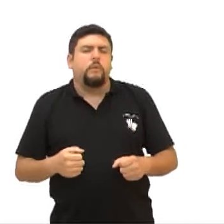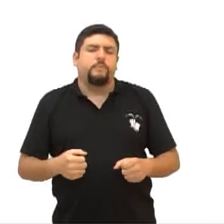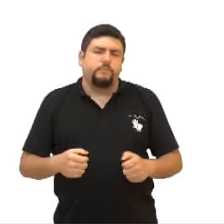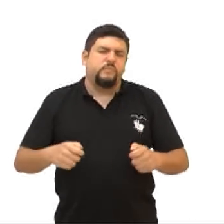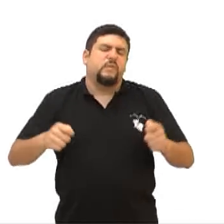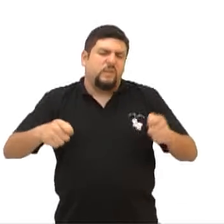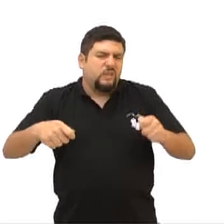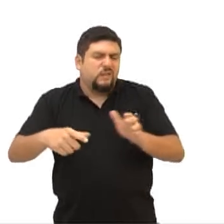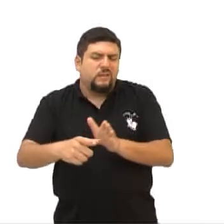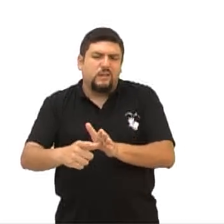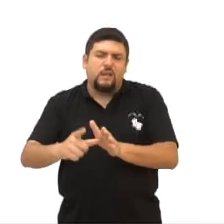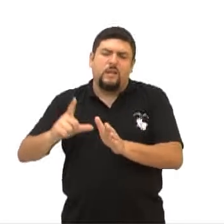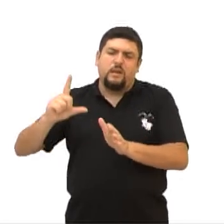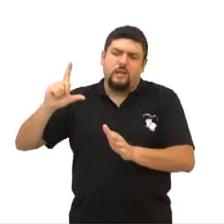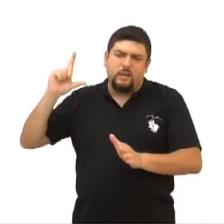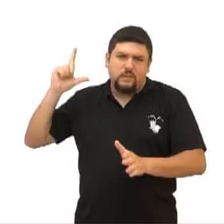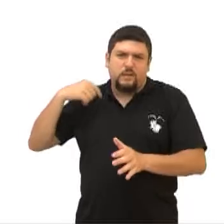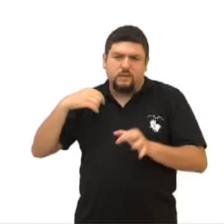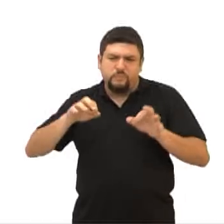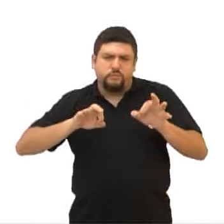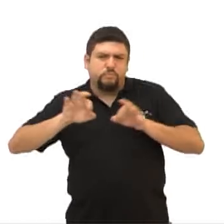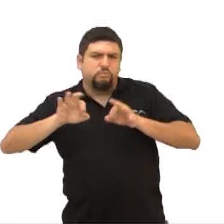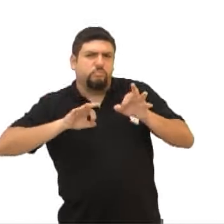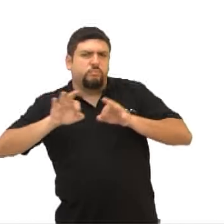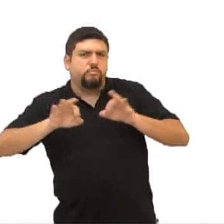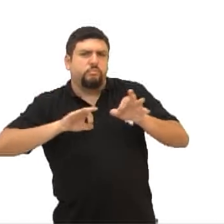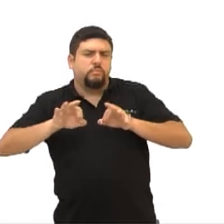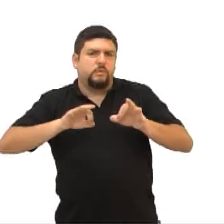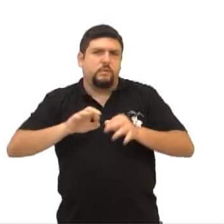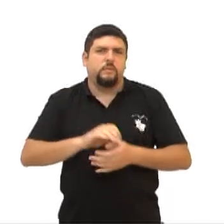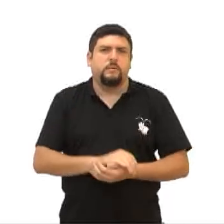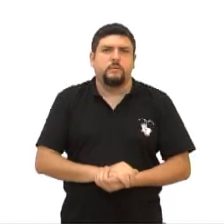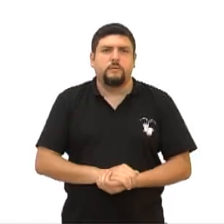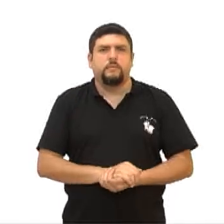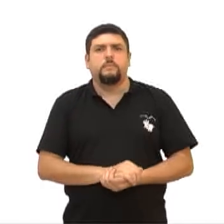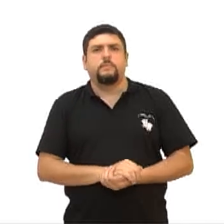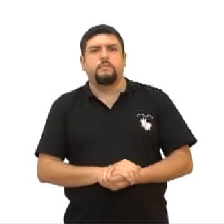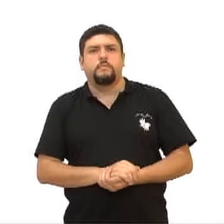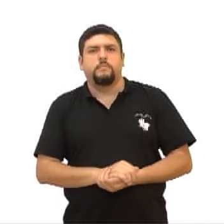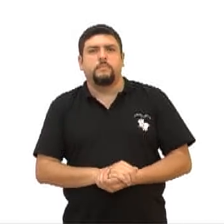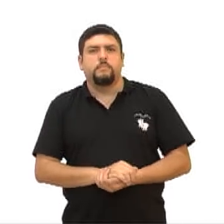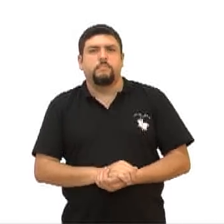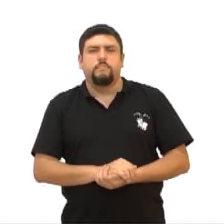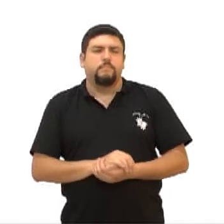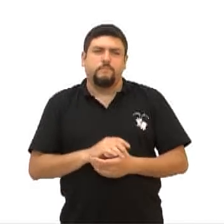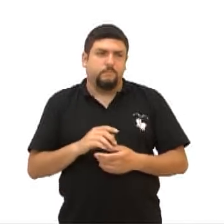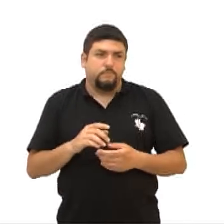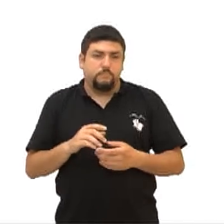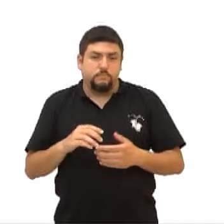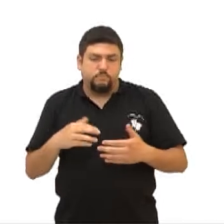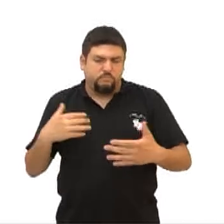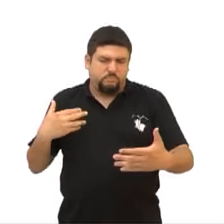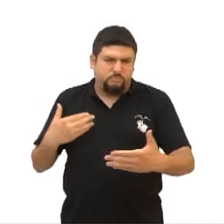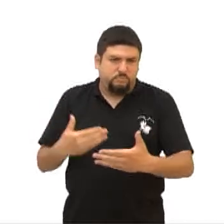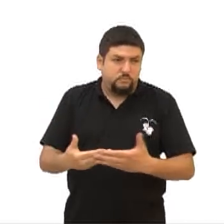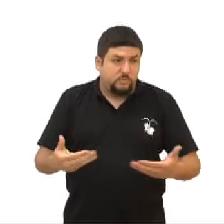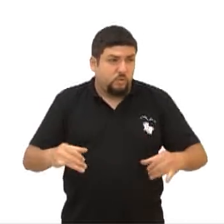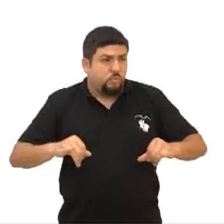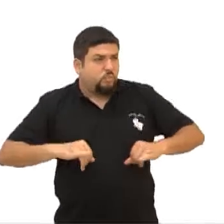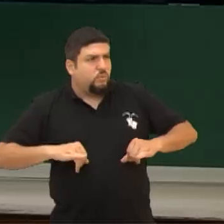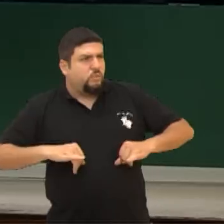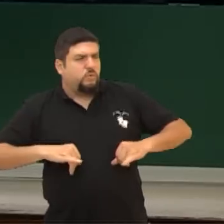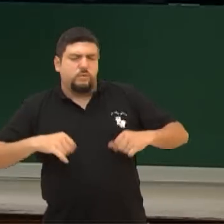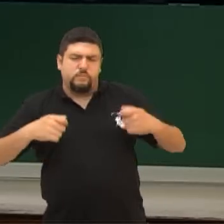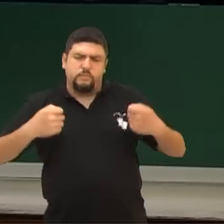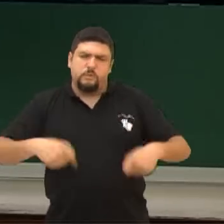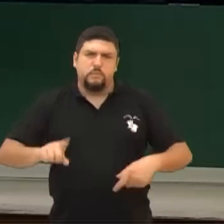feito de forma mais planejada há alguns anos atrás. Não precisaríamos estar passando por isso.